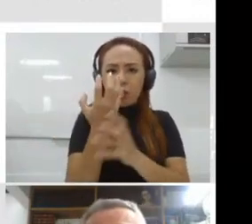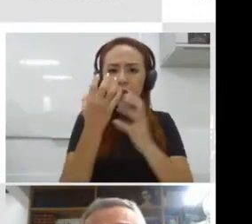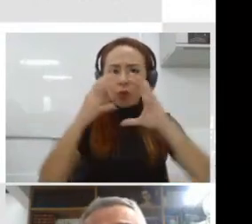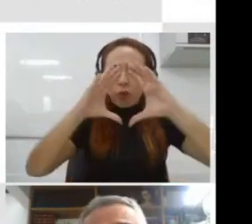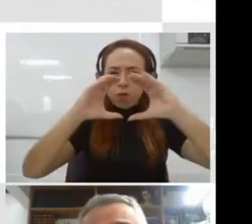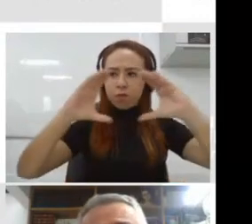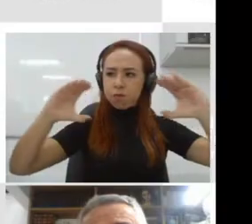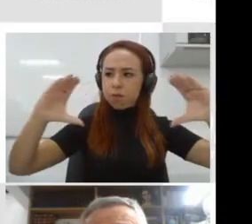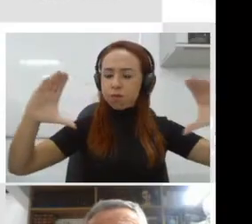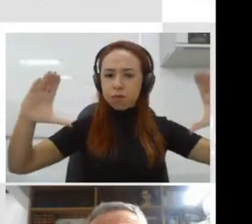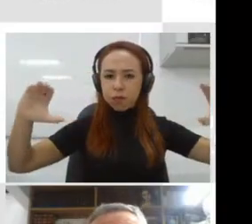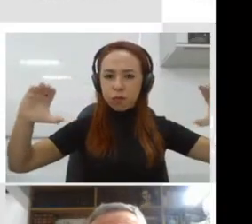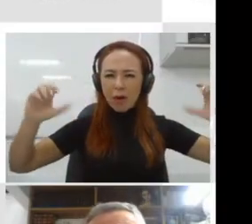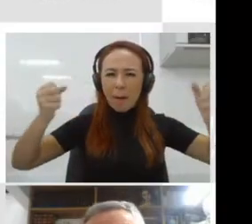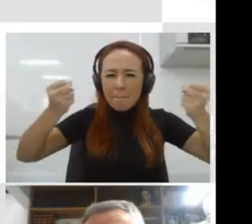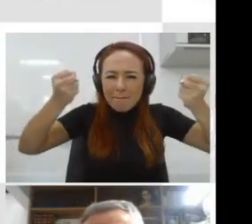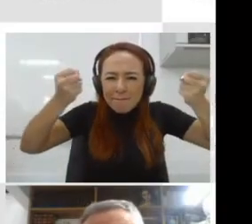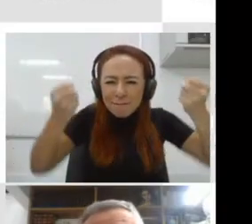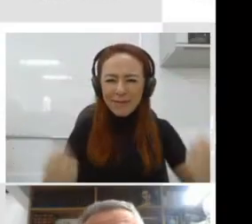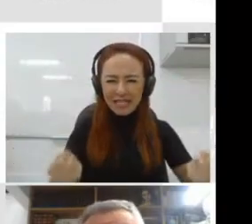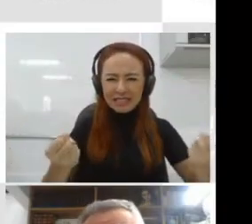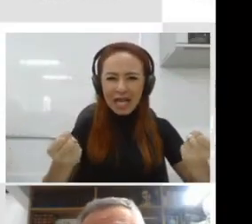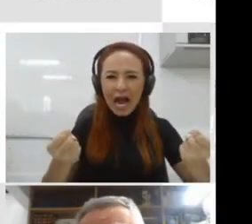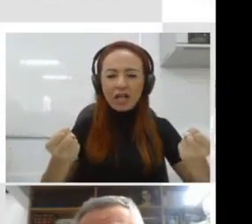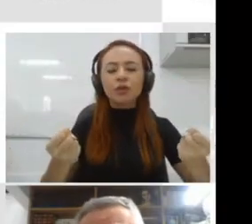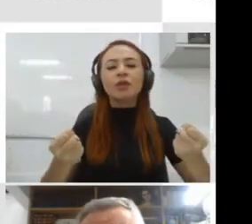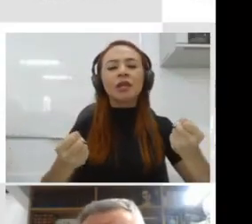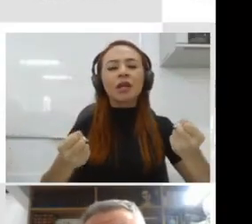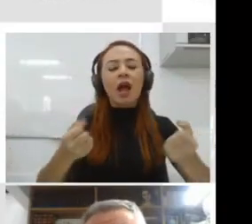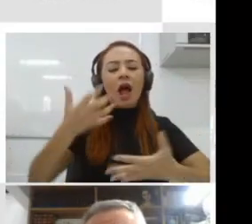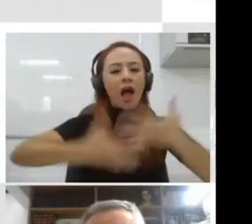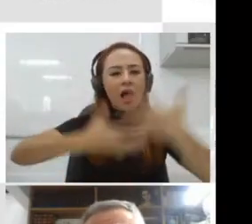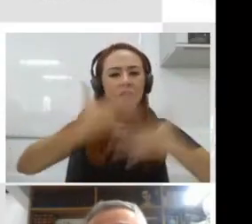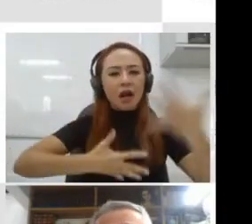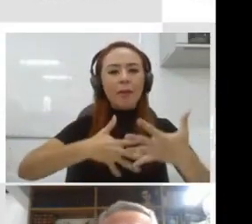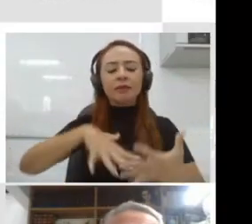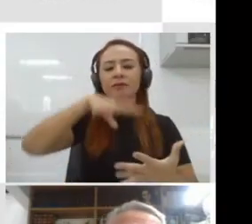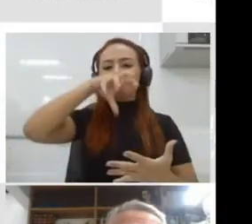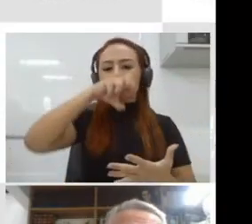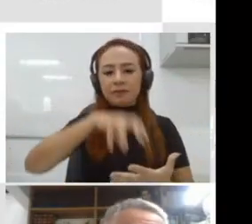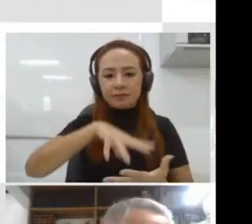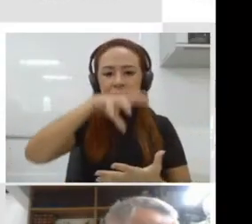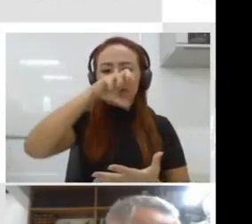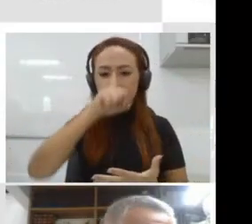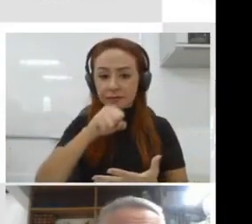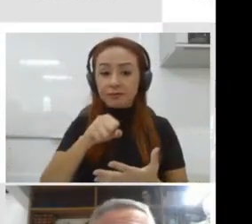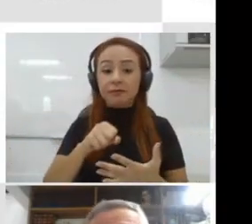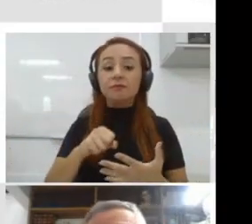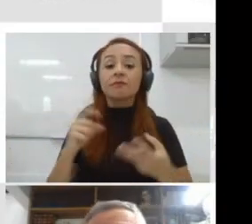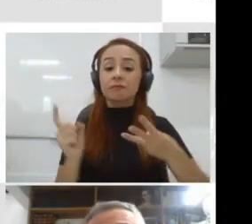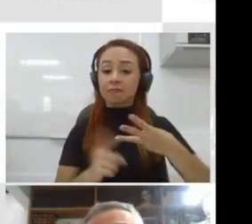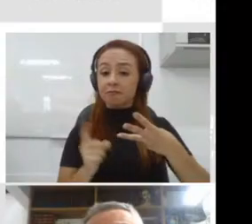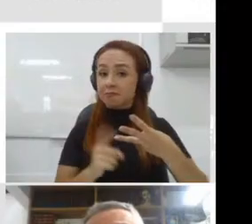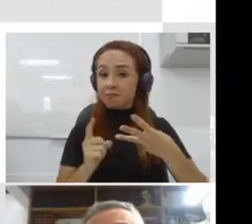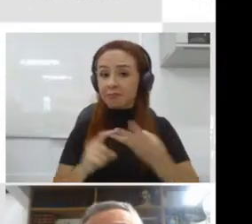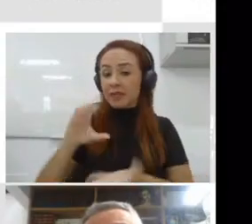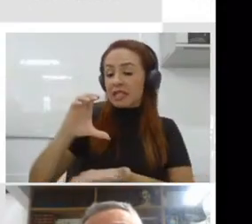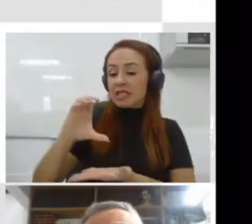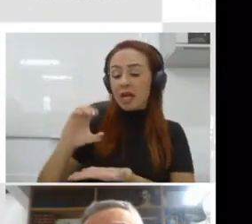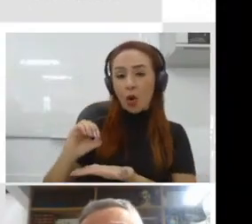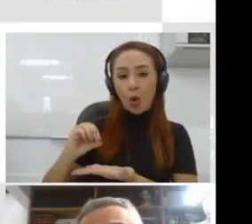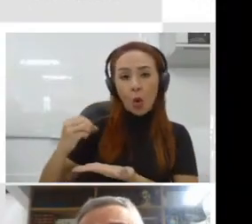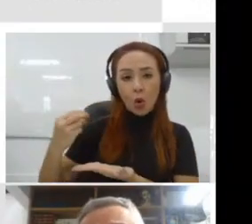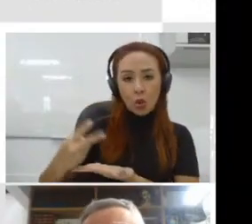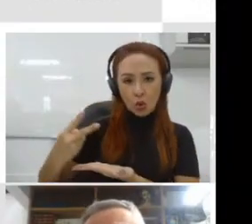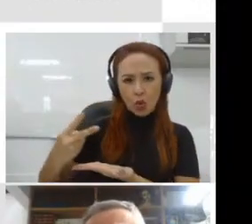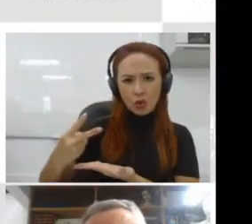das concentrações atmosféricas de CO2, mas não apenas do CO2, eu vou me deter aqui apenas no CO2, o dióxido de carbono, que é o